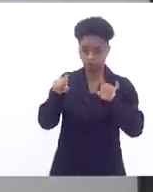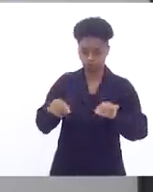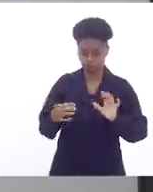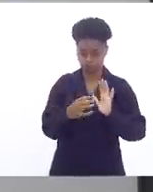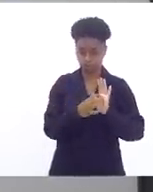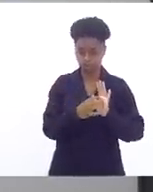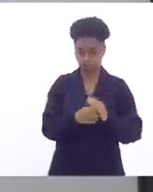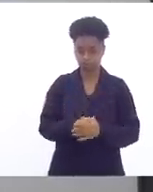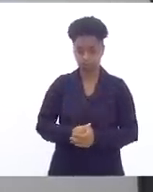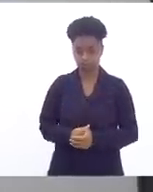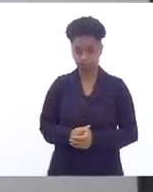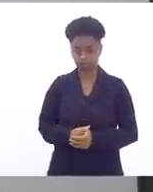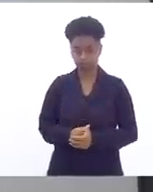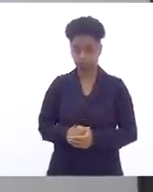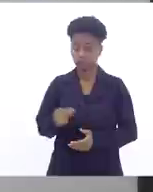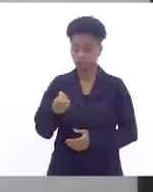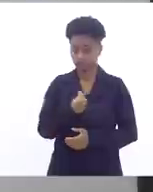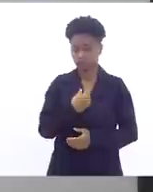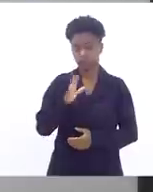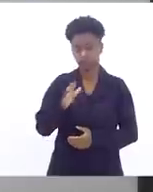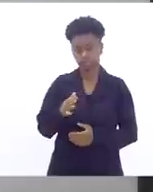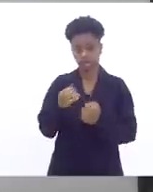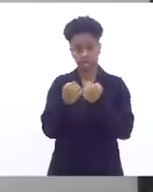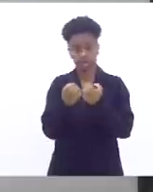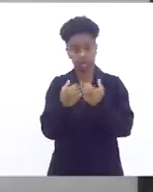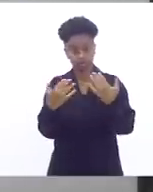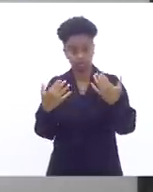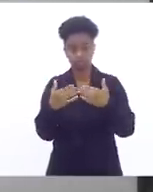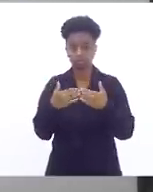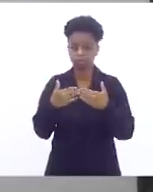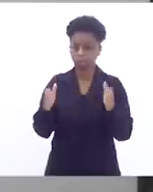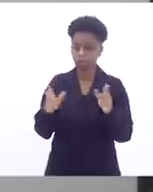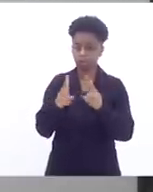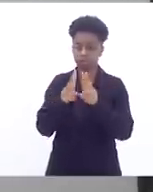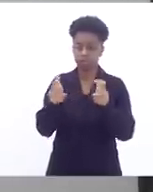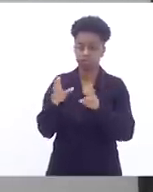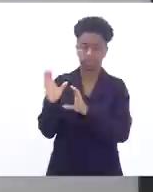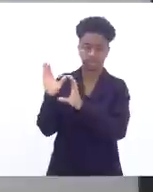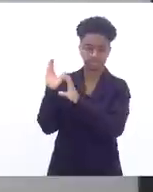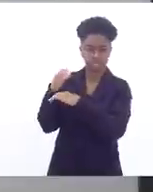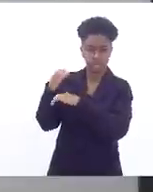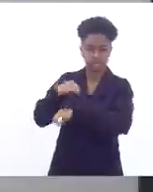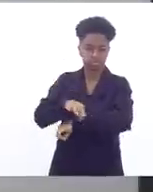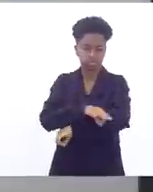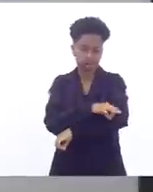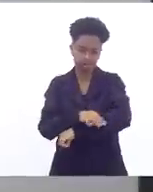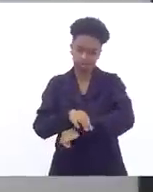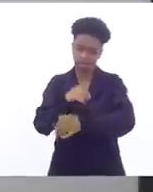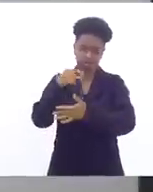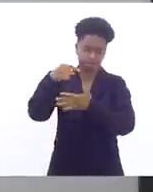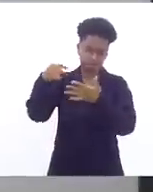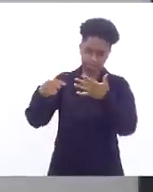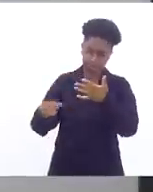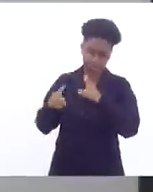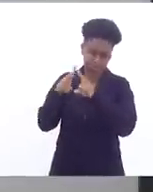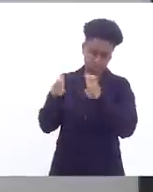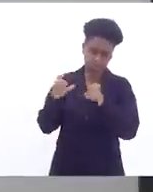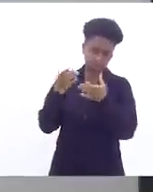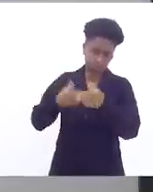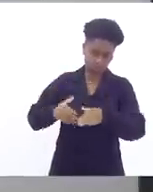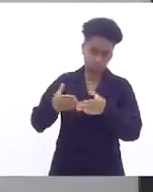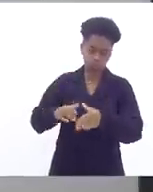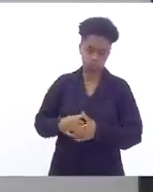a gente já fez aqui audiência pública sobre a função de engenheiro arquiteto etc questão do concurso público